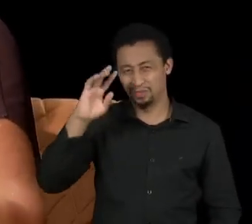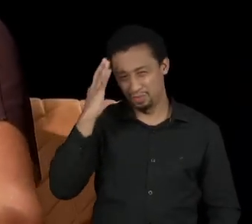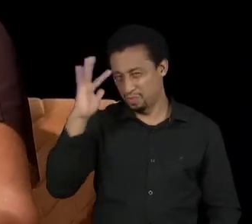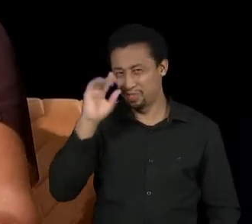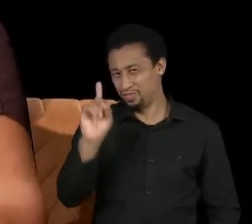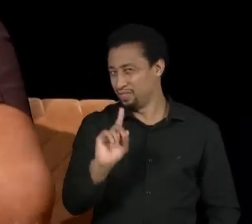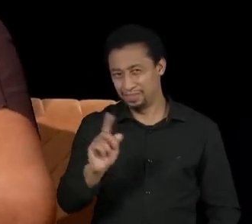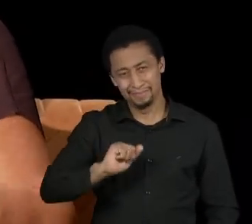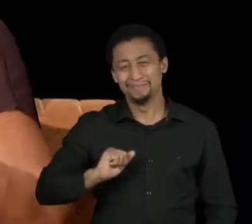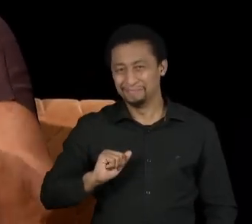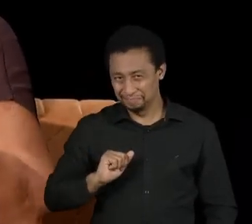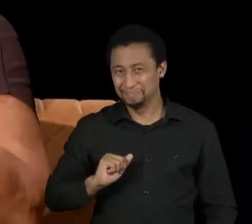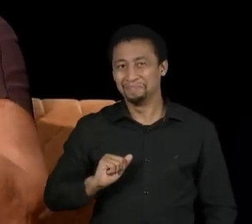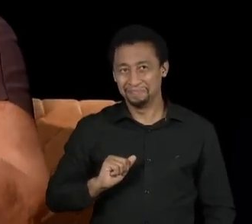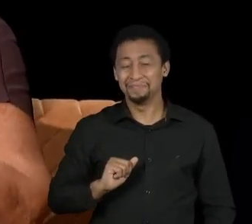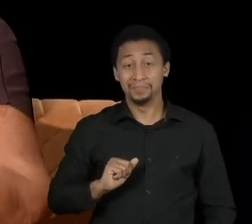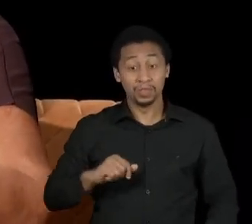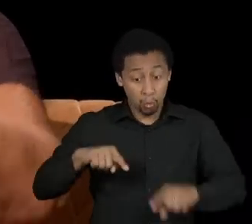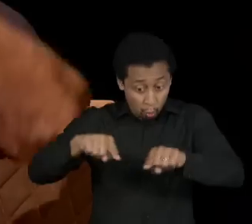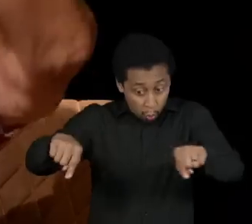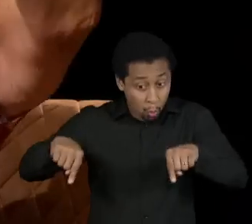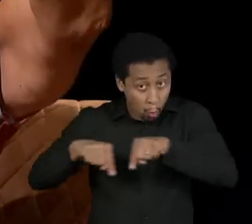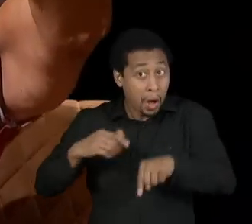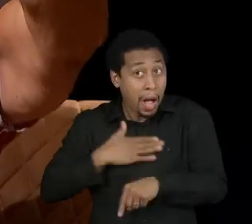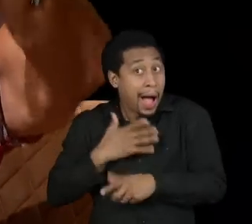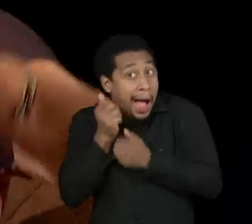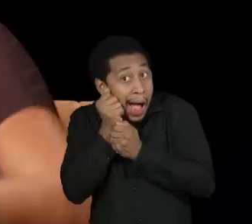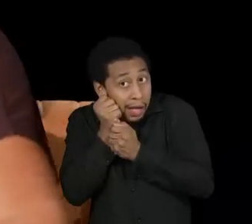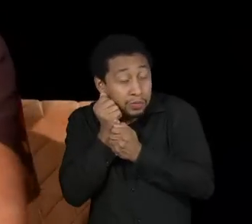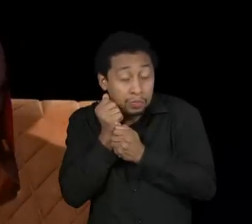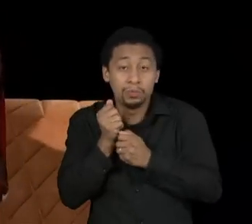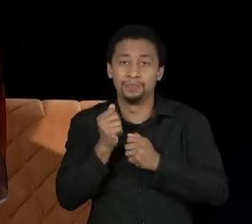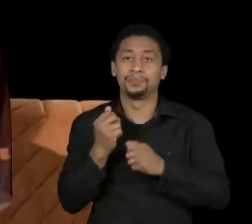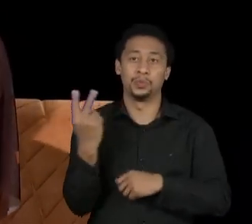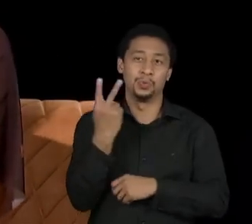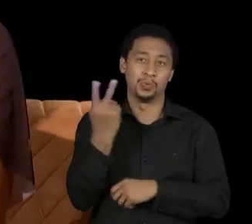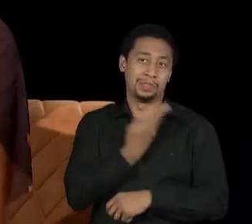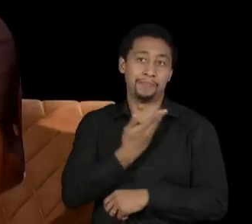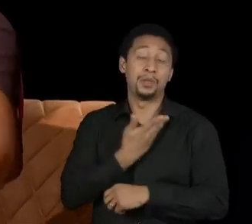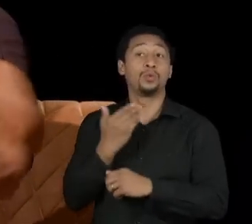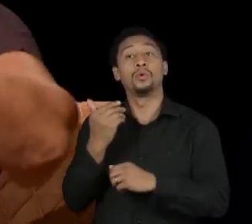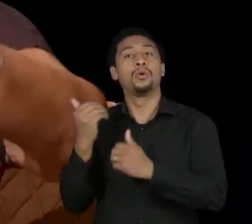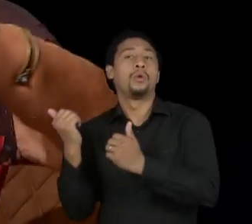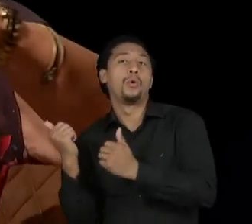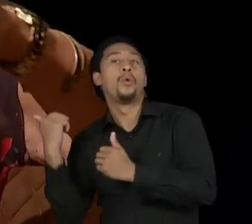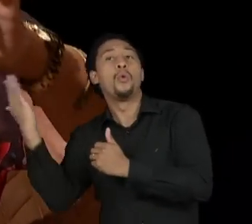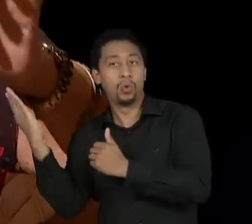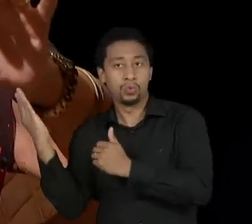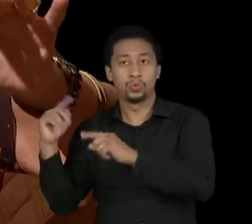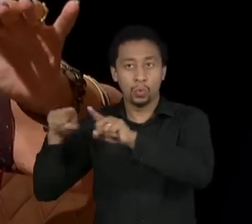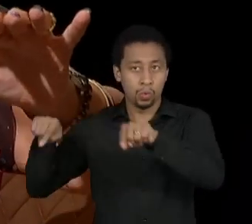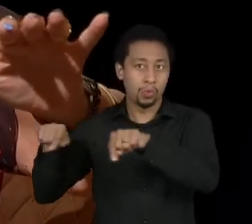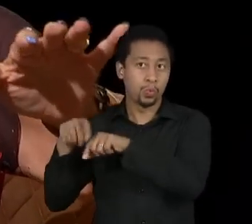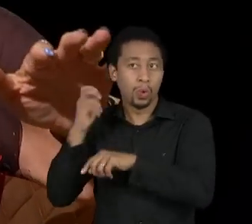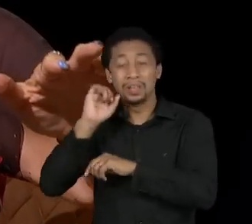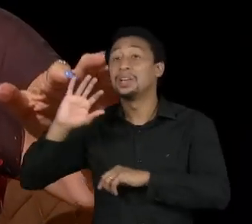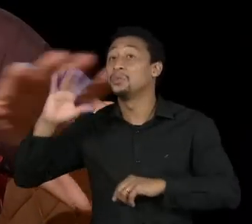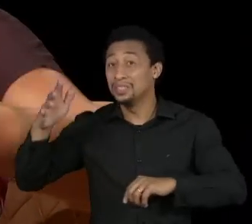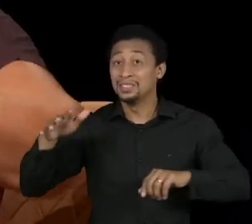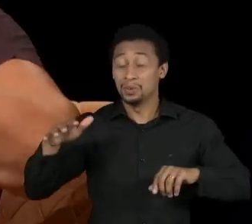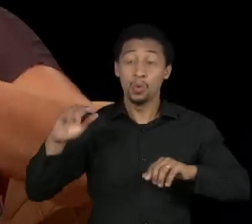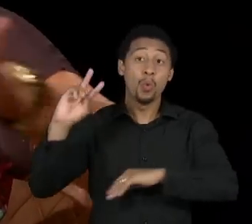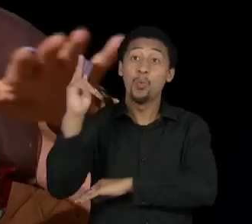tivemos que sair daquele... Esse quarto era o meu, eles dois estavam no outro quarto. Aí, esse andar inteiro foi interditado do